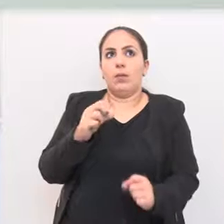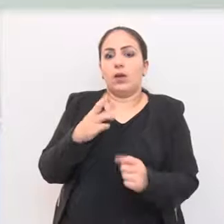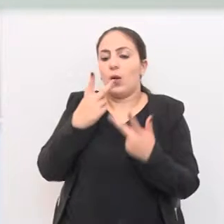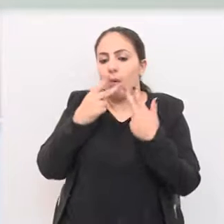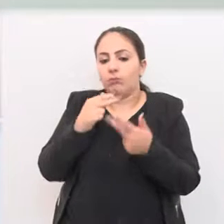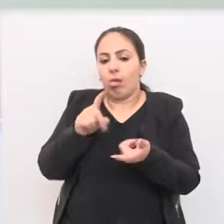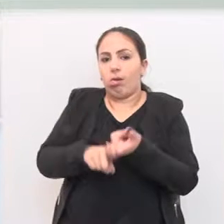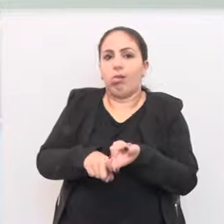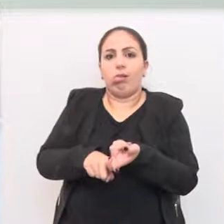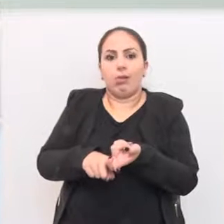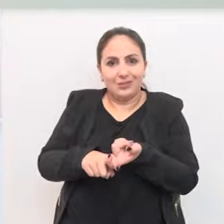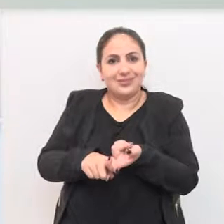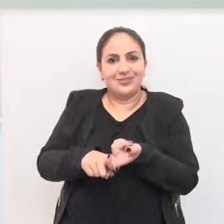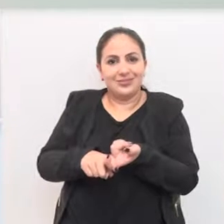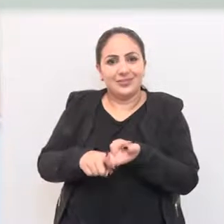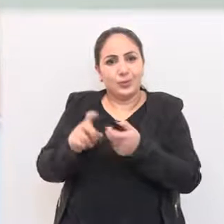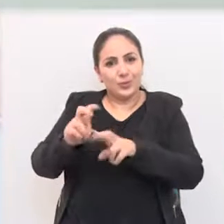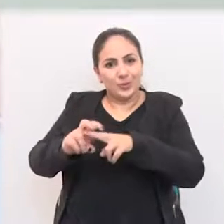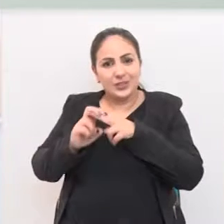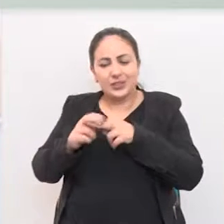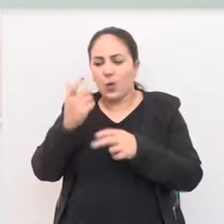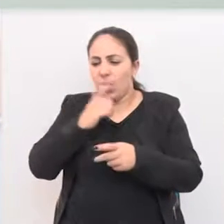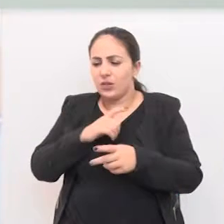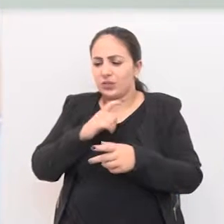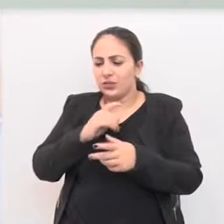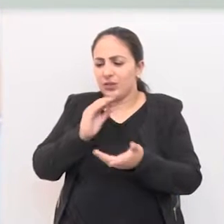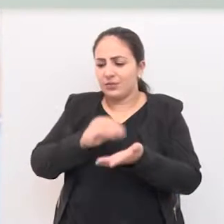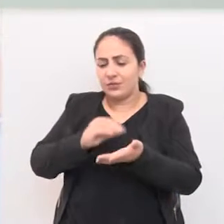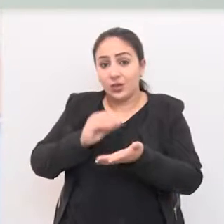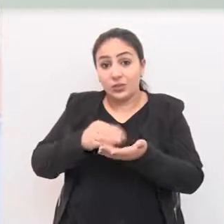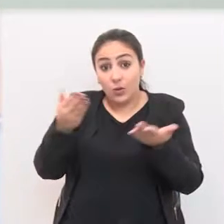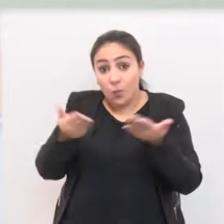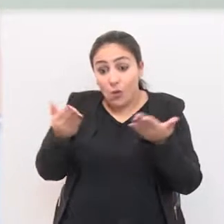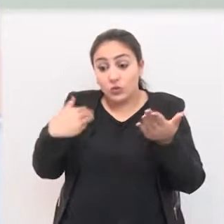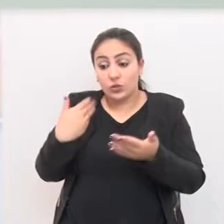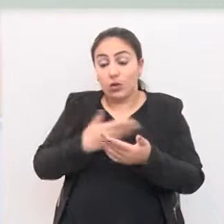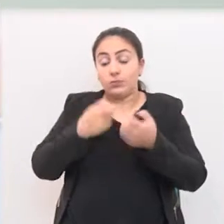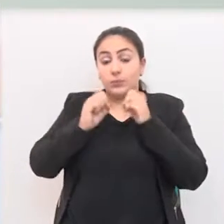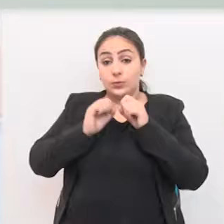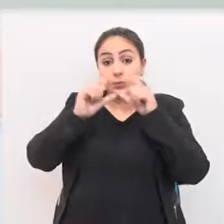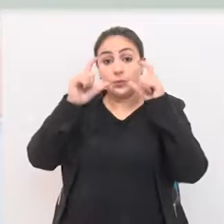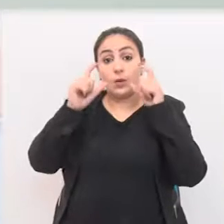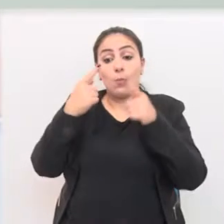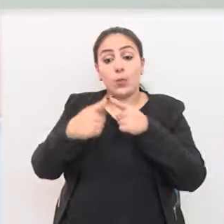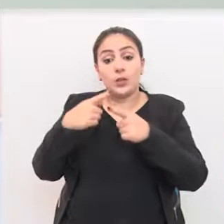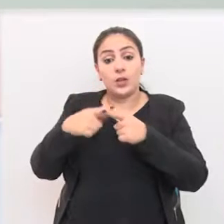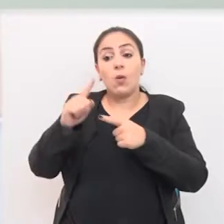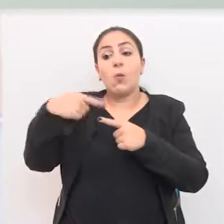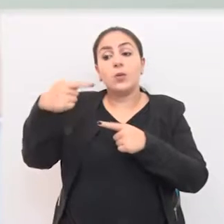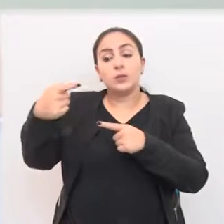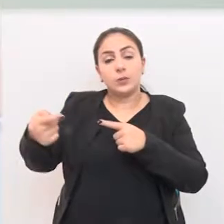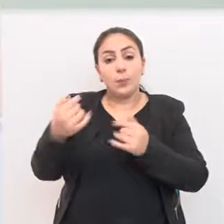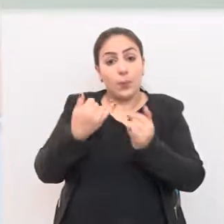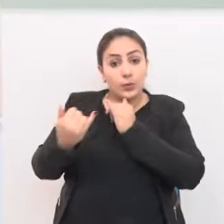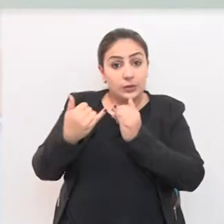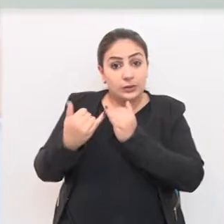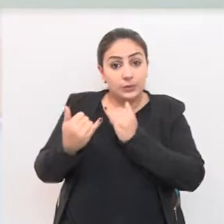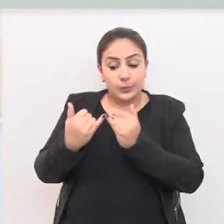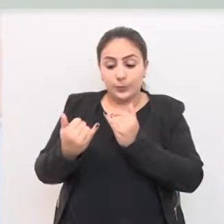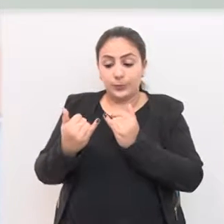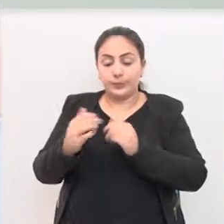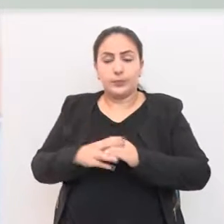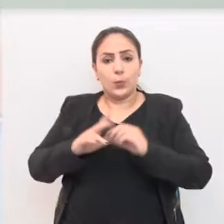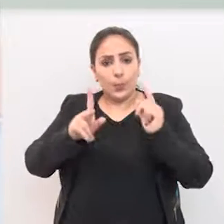marginalizados. Né? Então, esta disfunção hoje me chama mais atenção do que outras tantas.